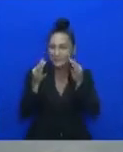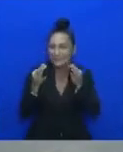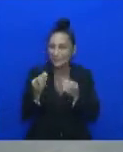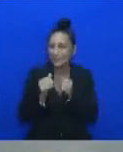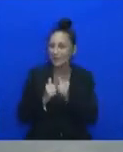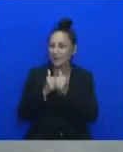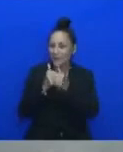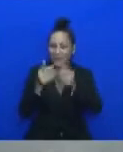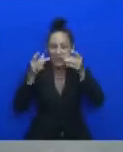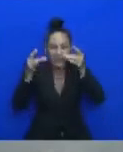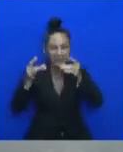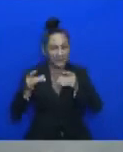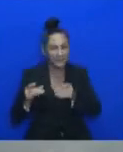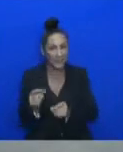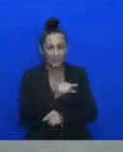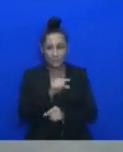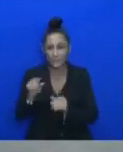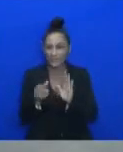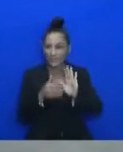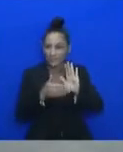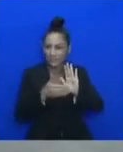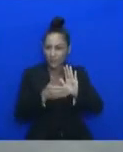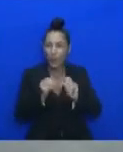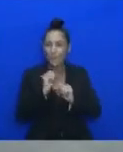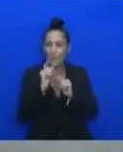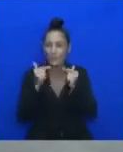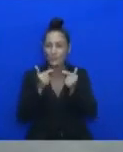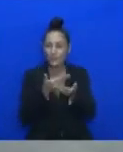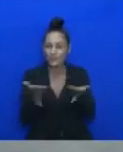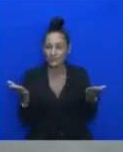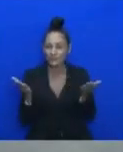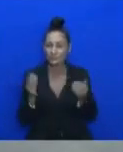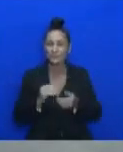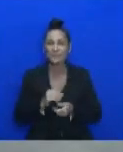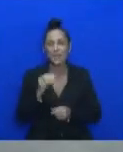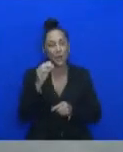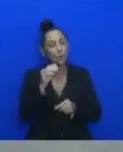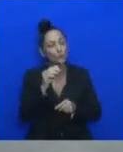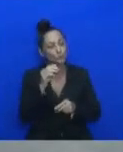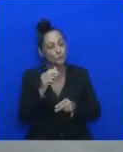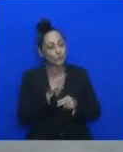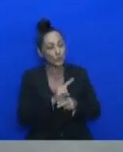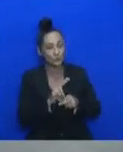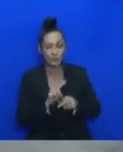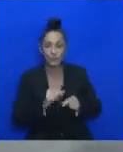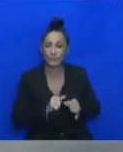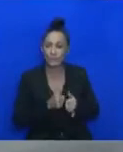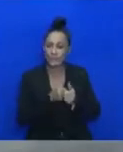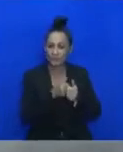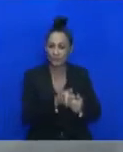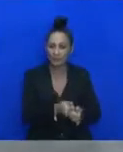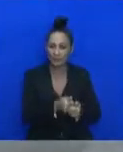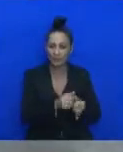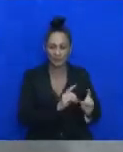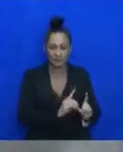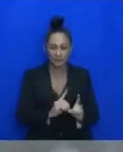atento e acompanhe cada detalhe. Para você que apostou, boa sorte. Os auditores, por gentileza, se aproximem ali do centro do